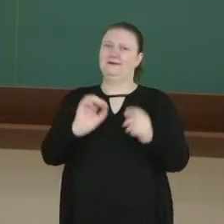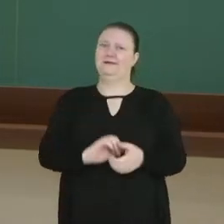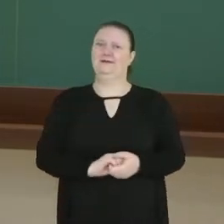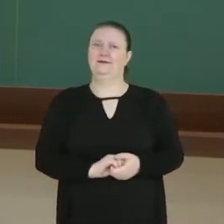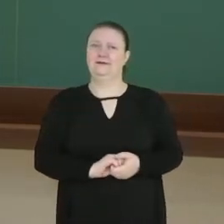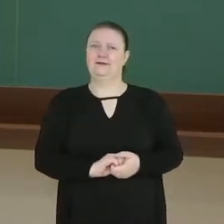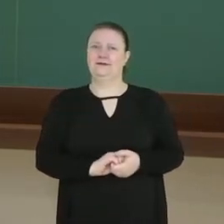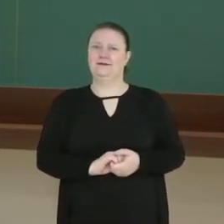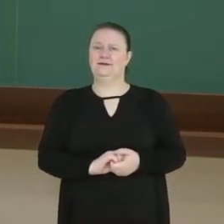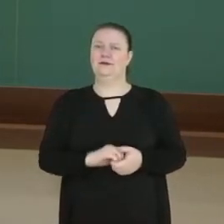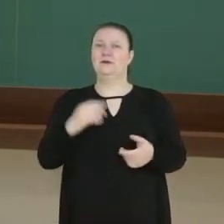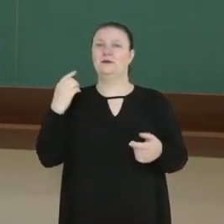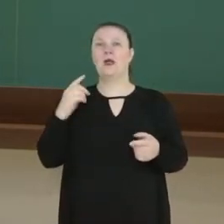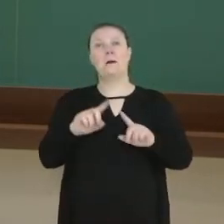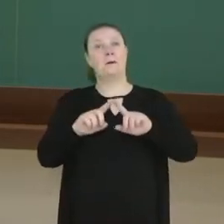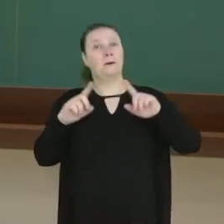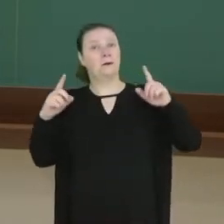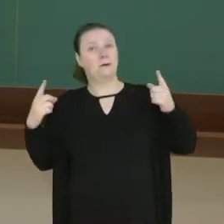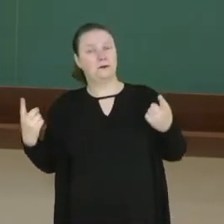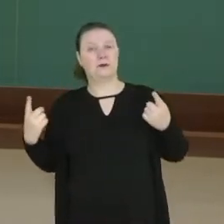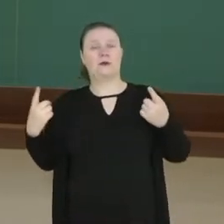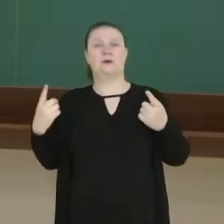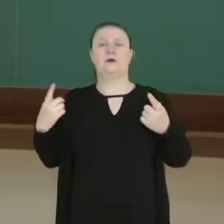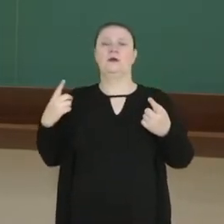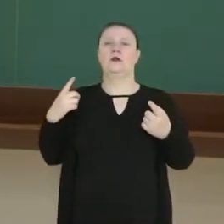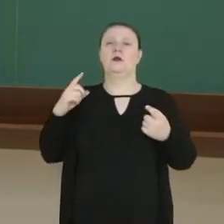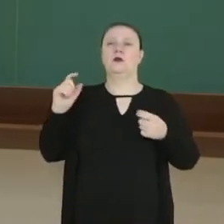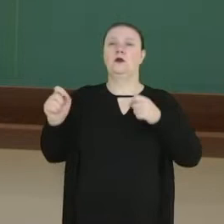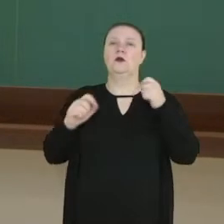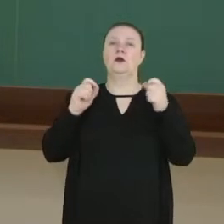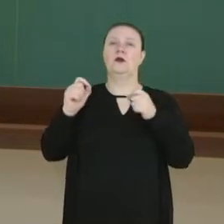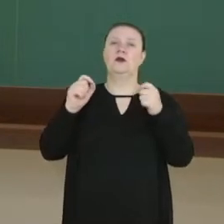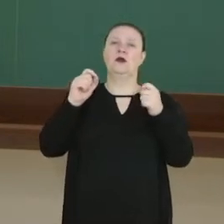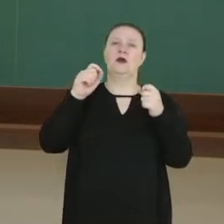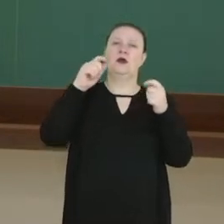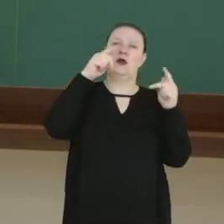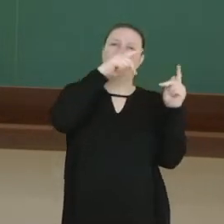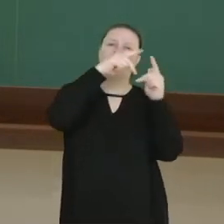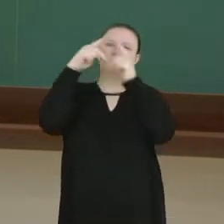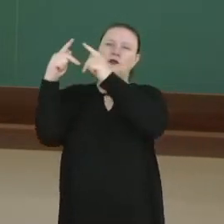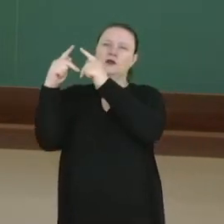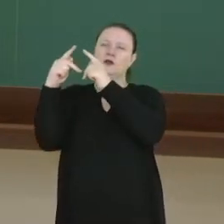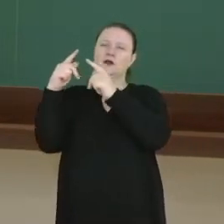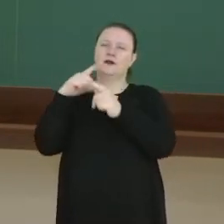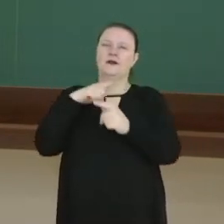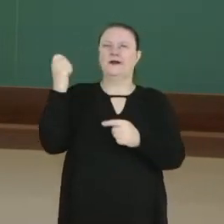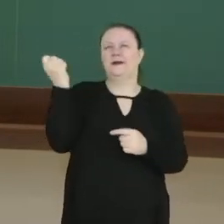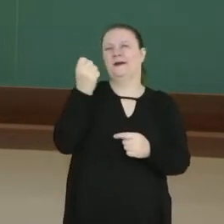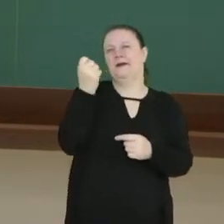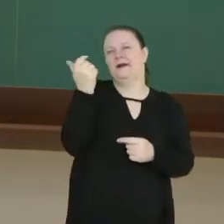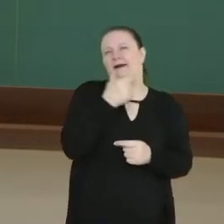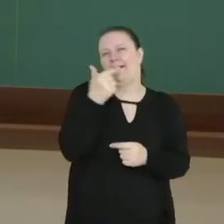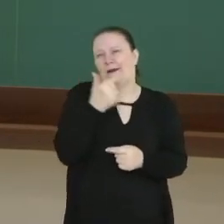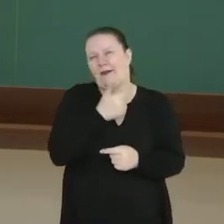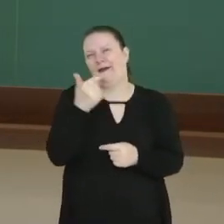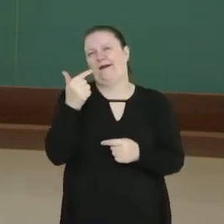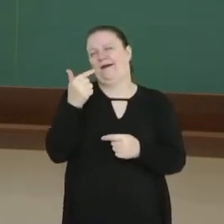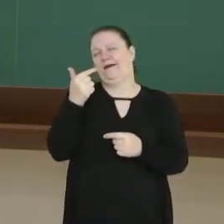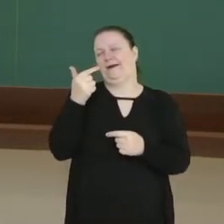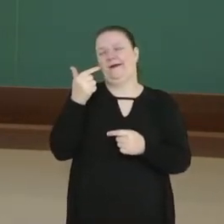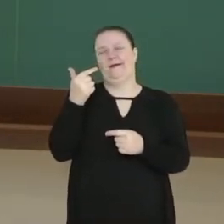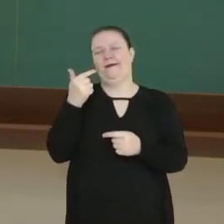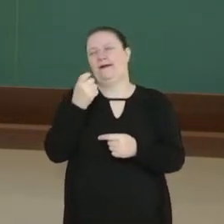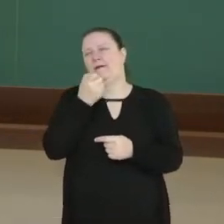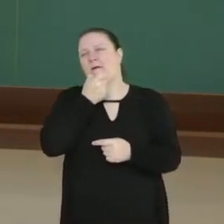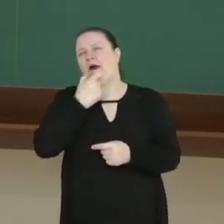Certamente não. Porém, a questão aqui da tirinha, ela tem essa questão do humor, da ironia, da